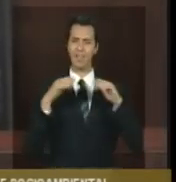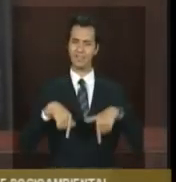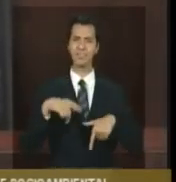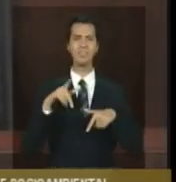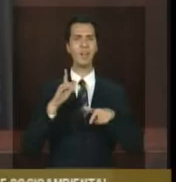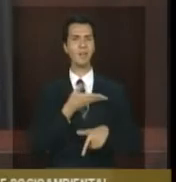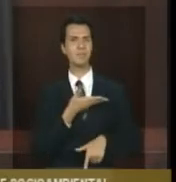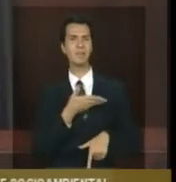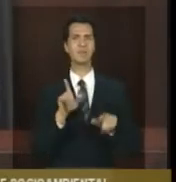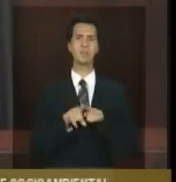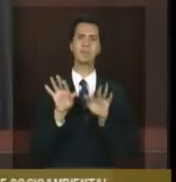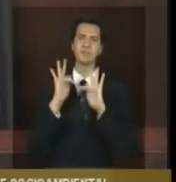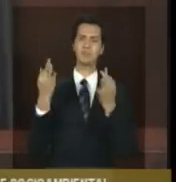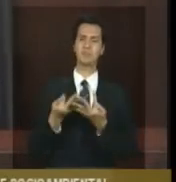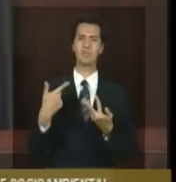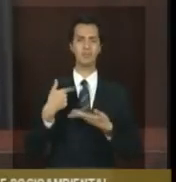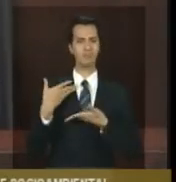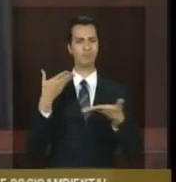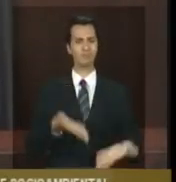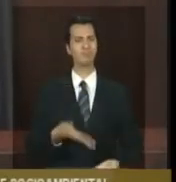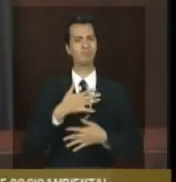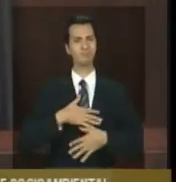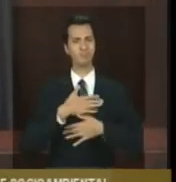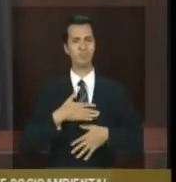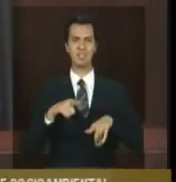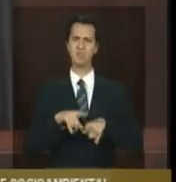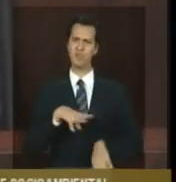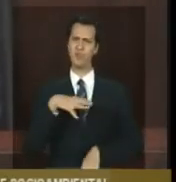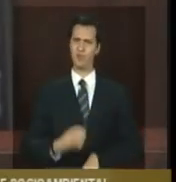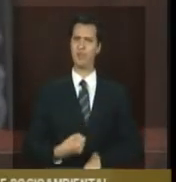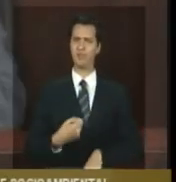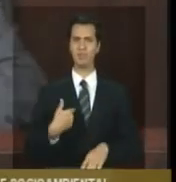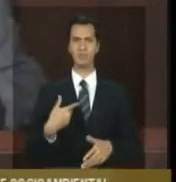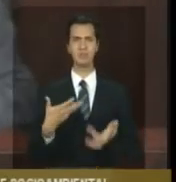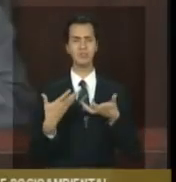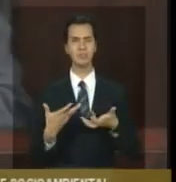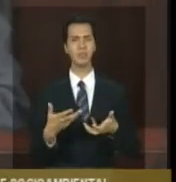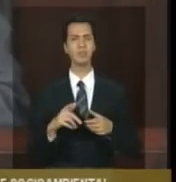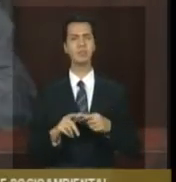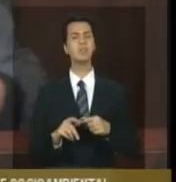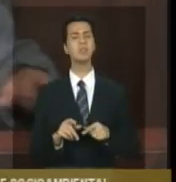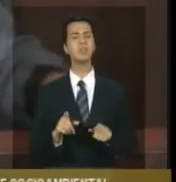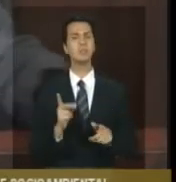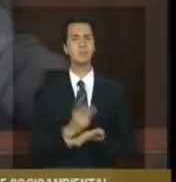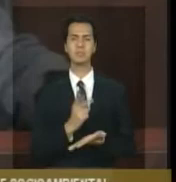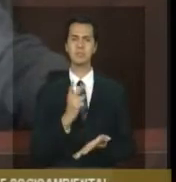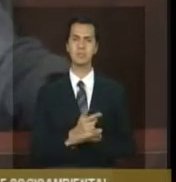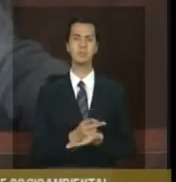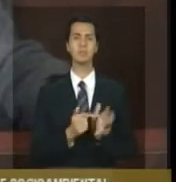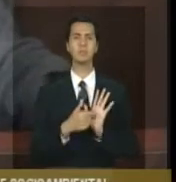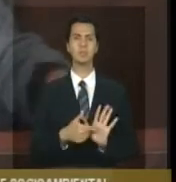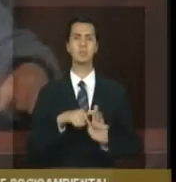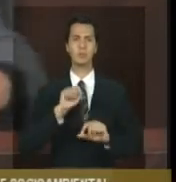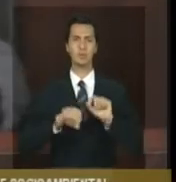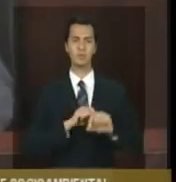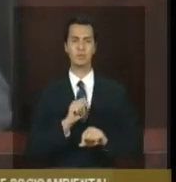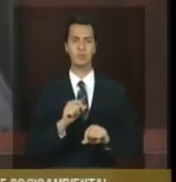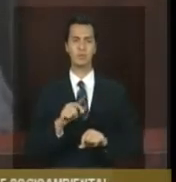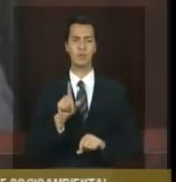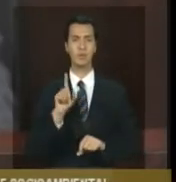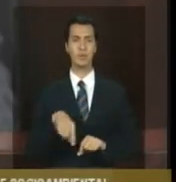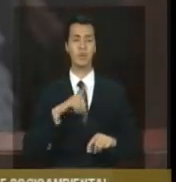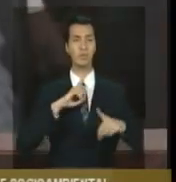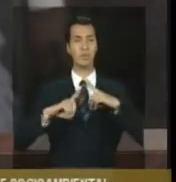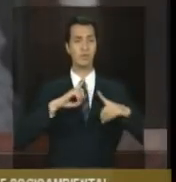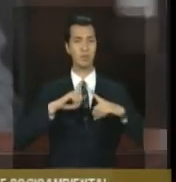isso, absolutamente motivada a inovar e a ousar. Eu acho que o melhor retrato disso que eu posso ilustrar foi o